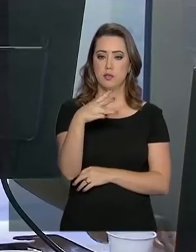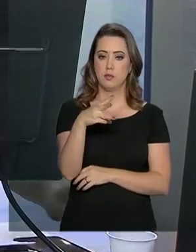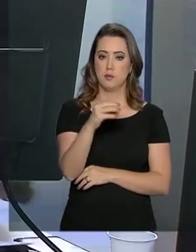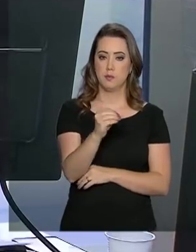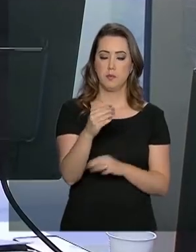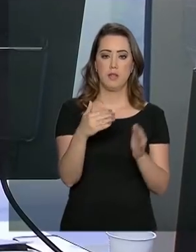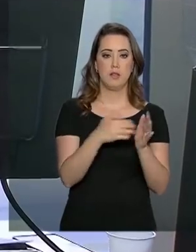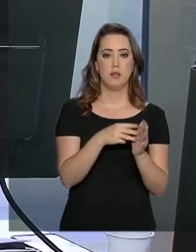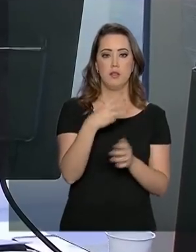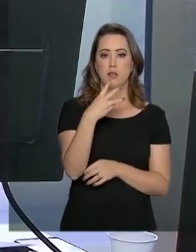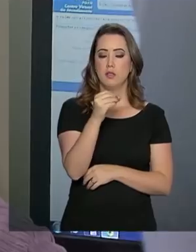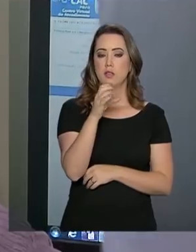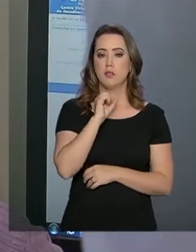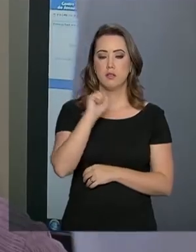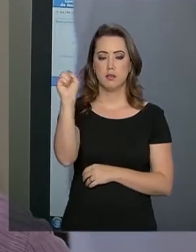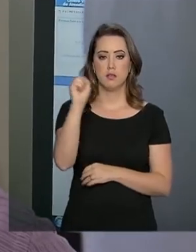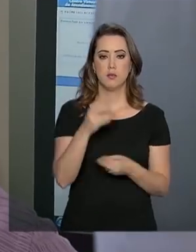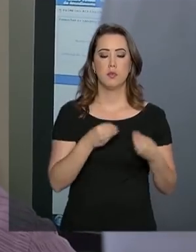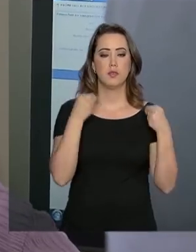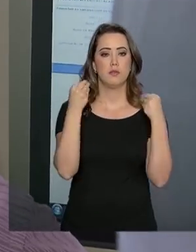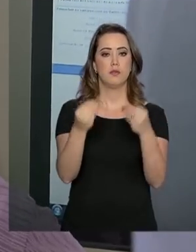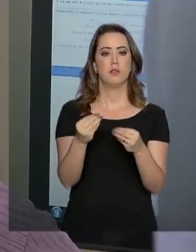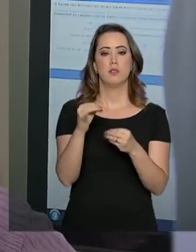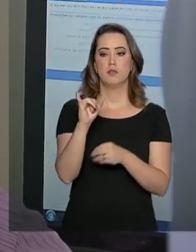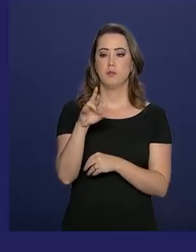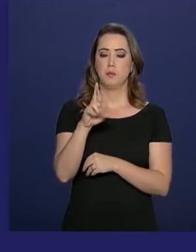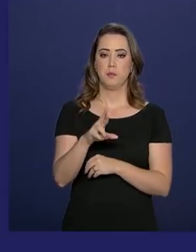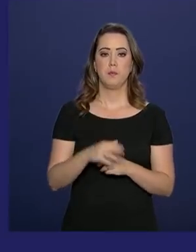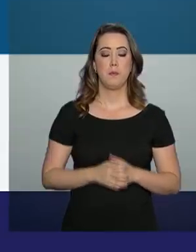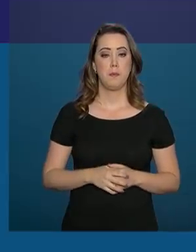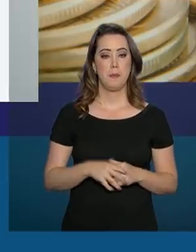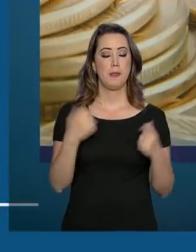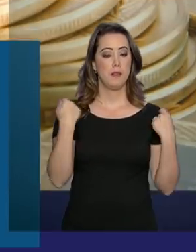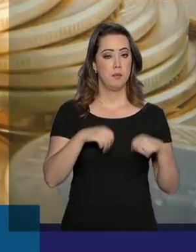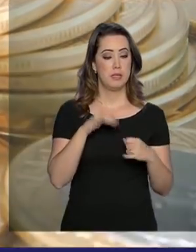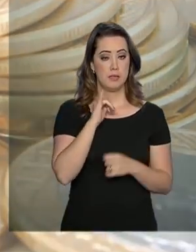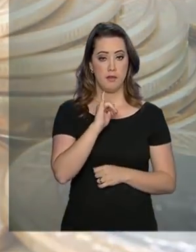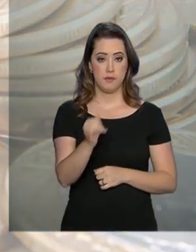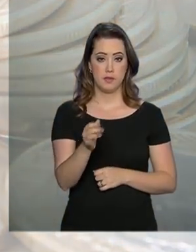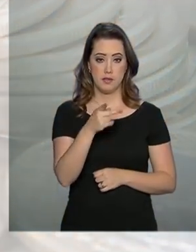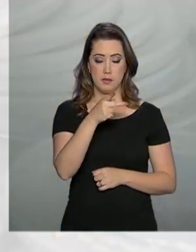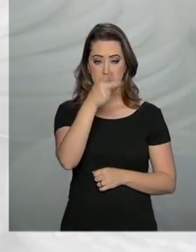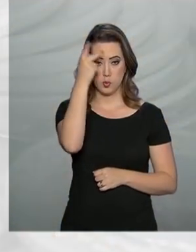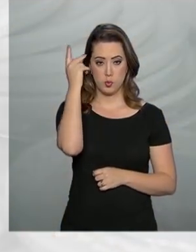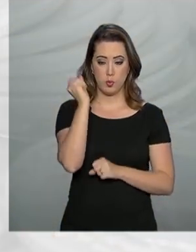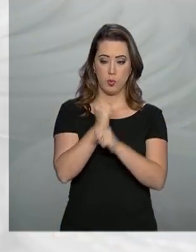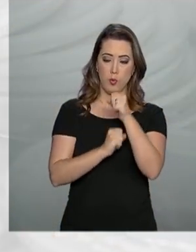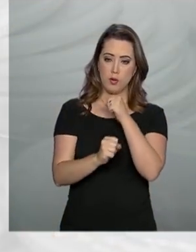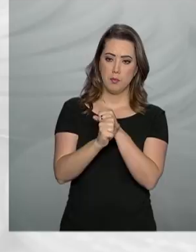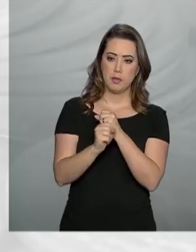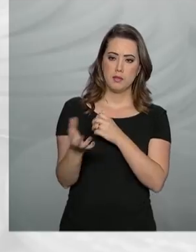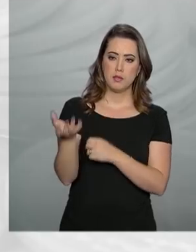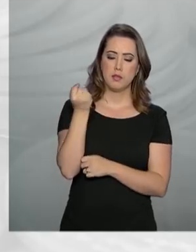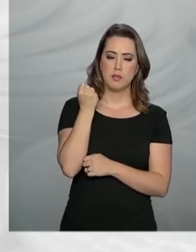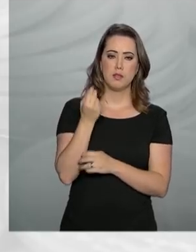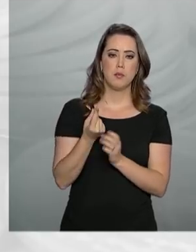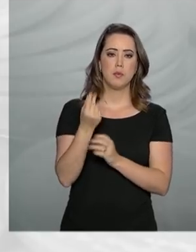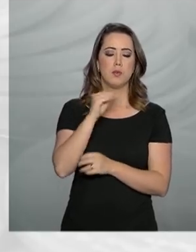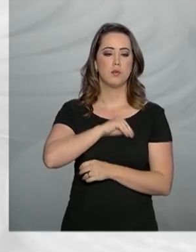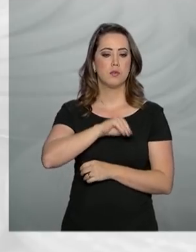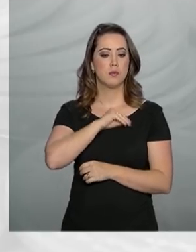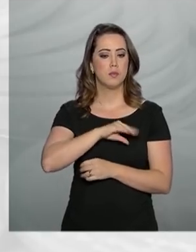março ao dia 30 de abril para entregar a declaração. Deve declarar quem, no ano passado, recebeu